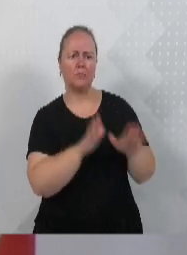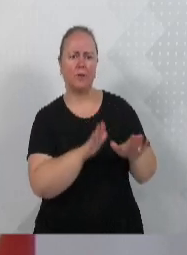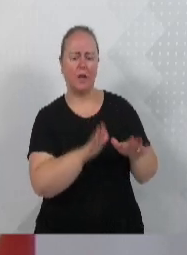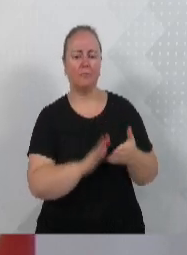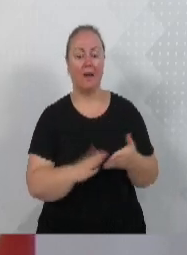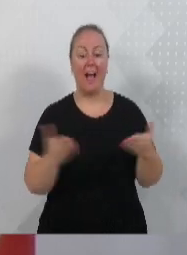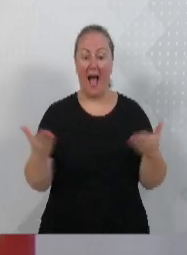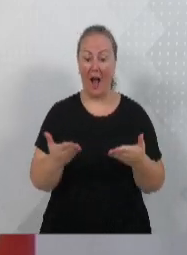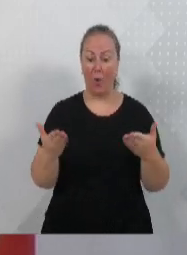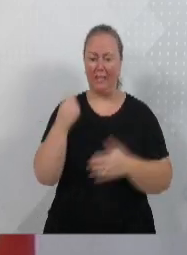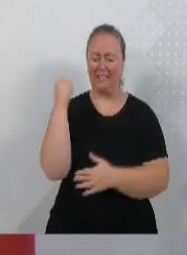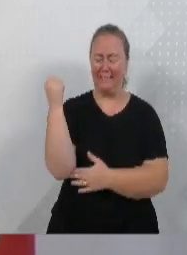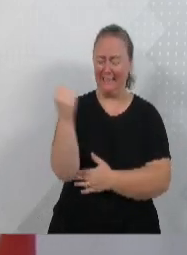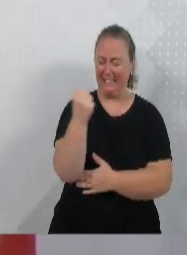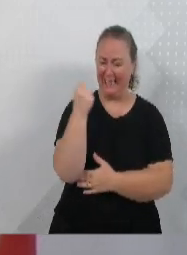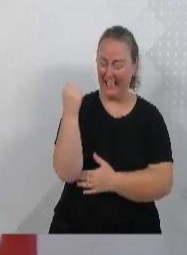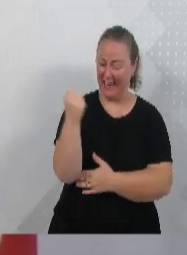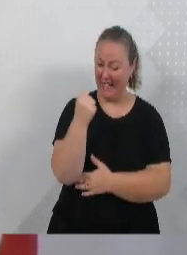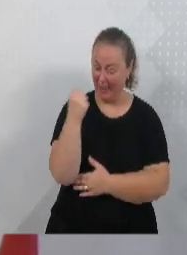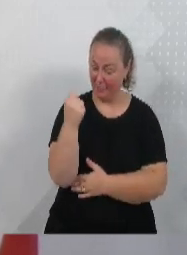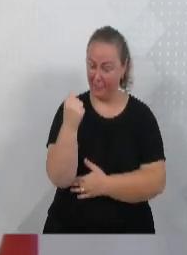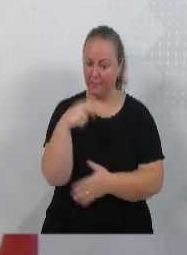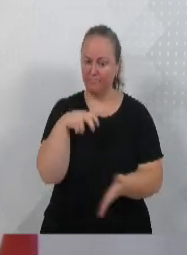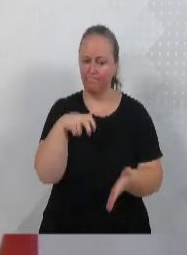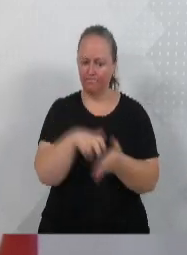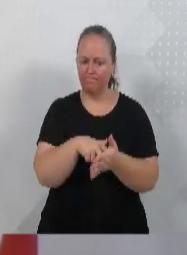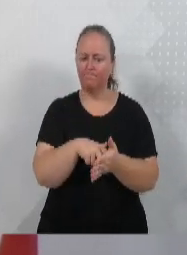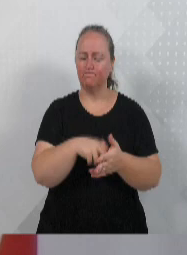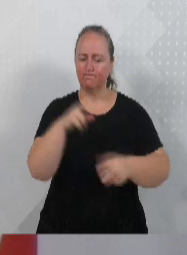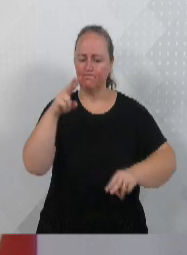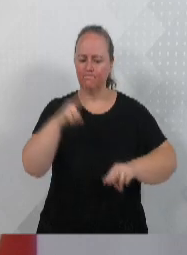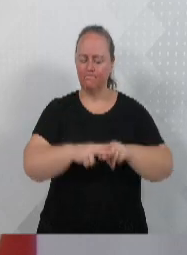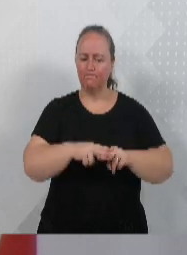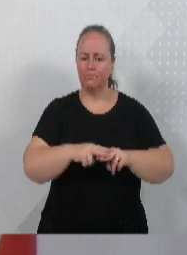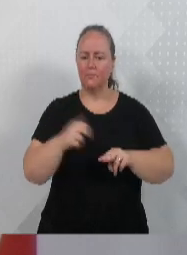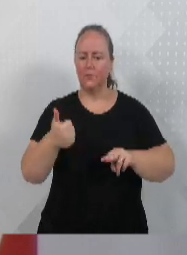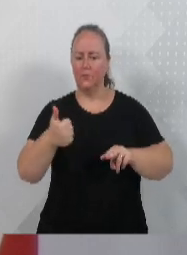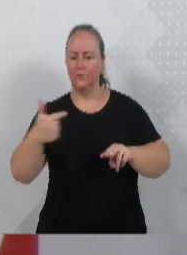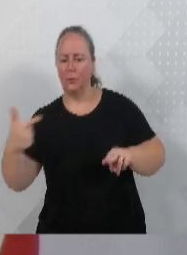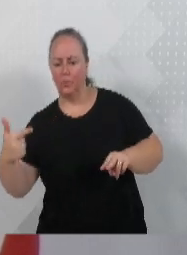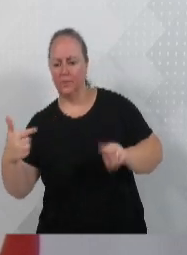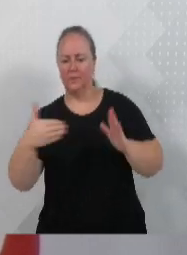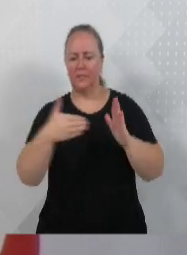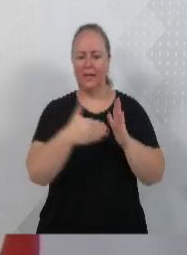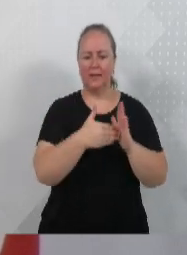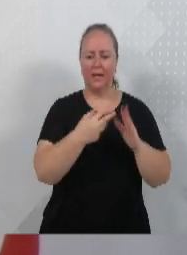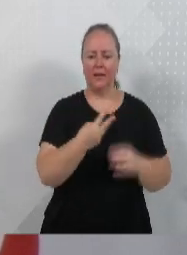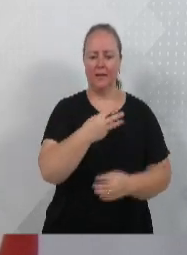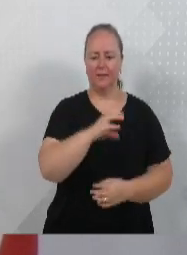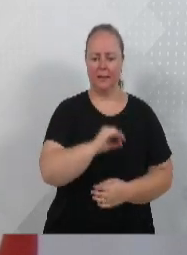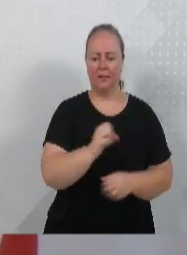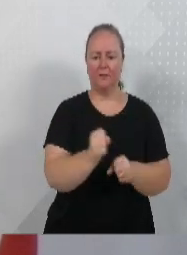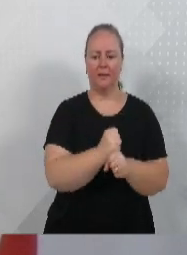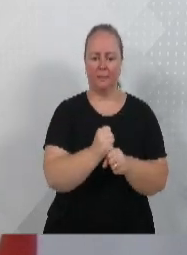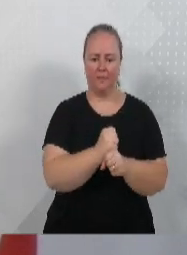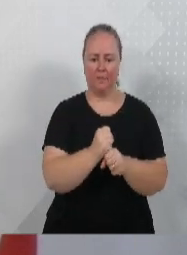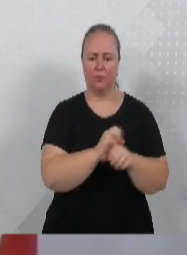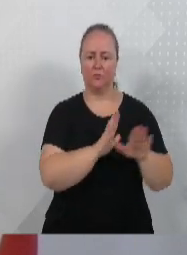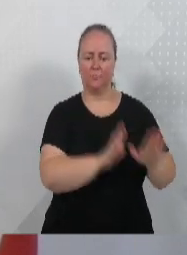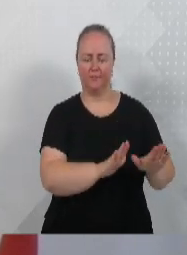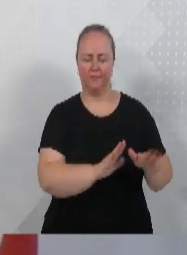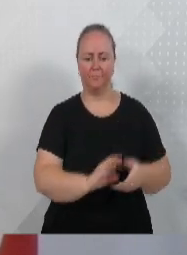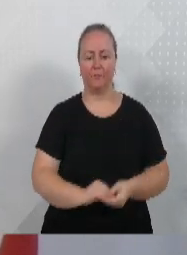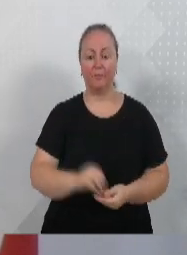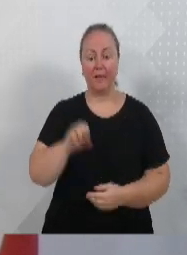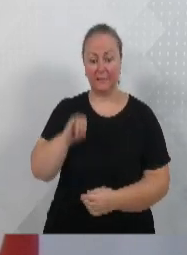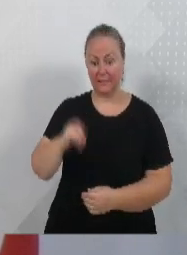passará a ser qualificado e as penas poderão variar de 12 a 30 anos. Se a vítima for pessoa